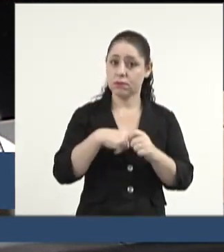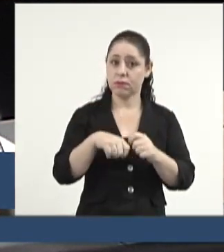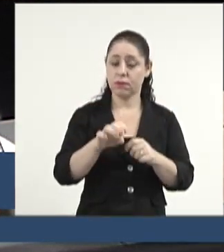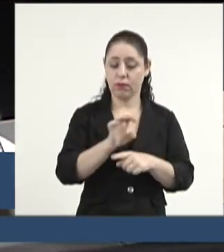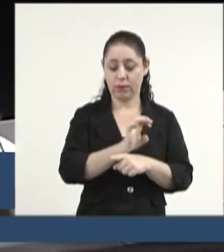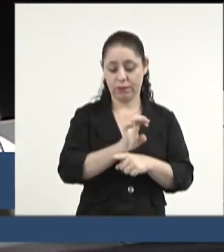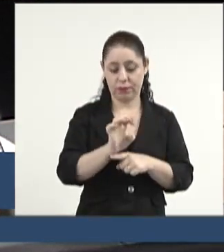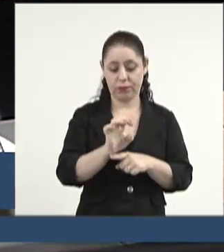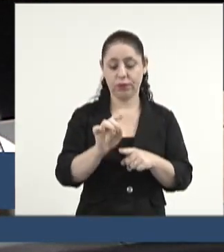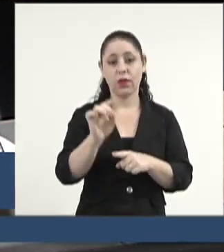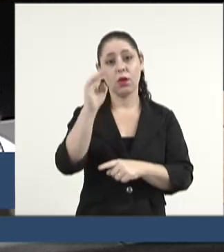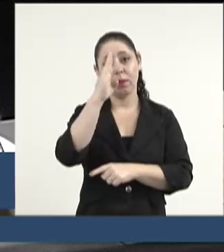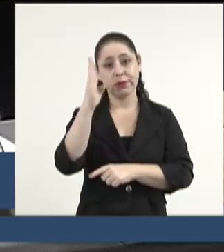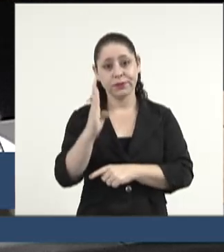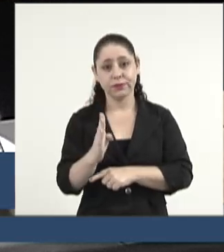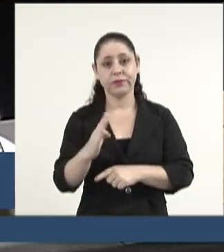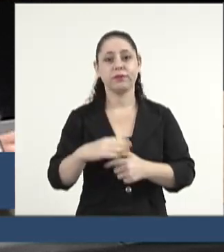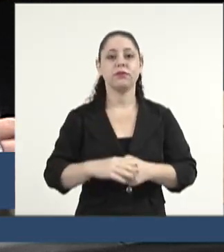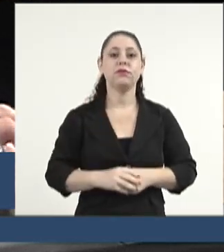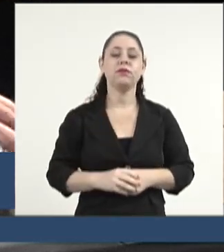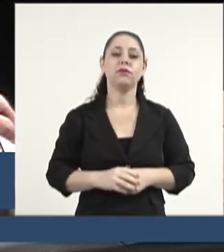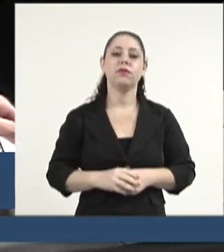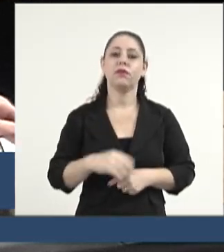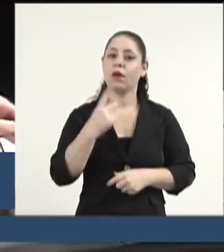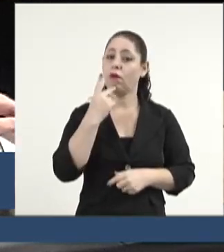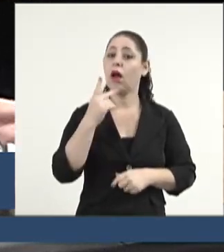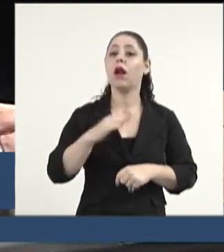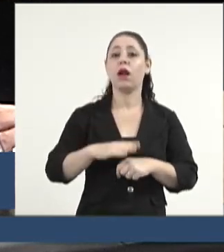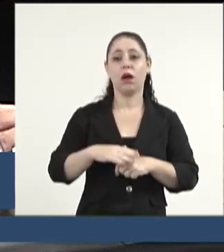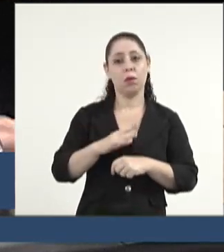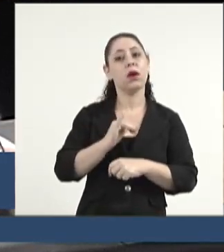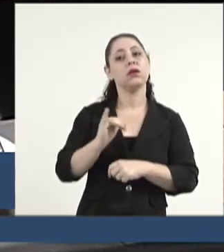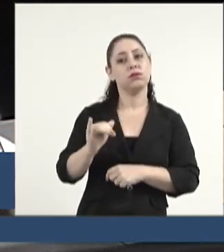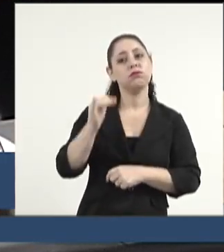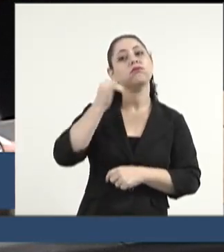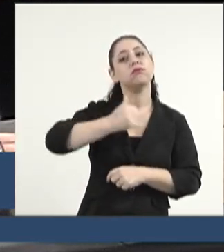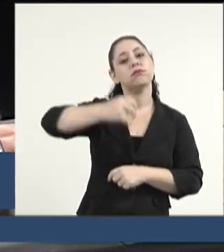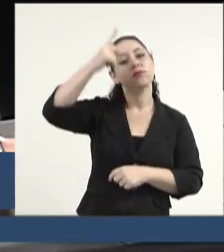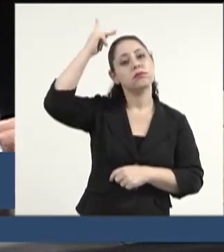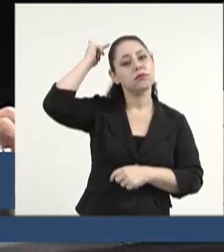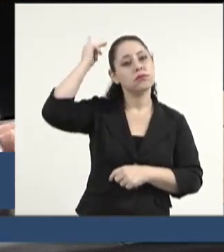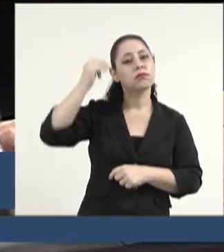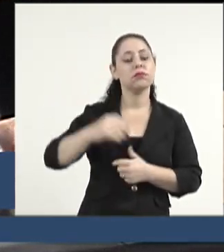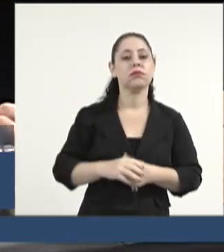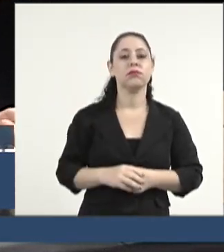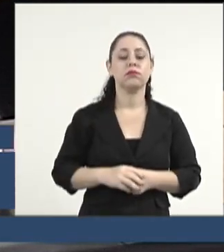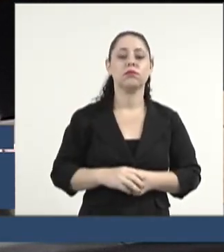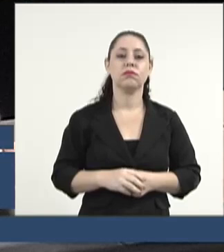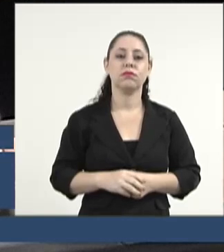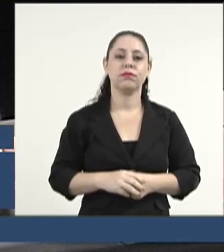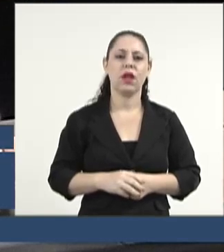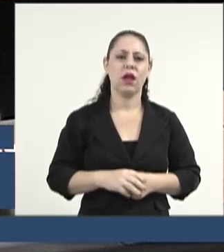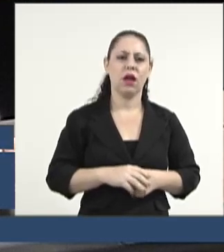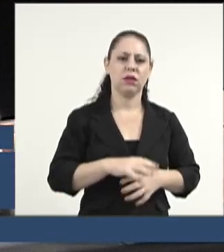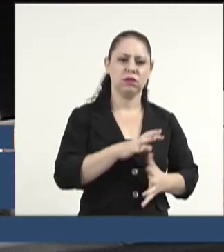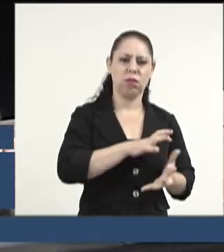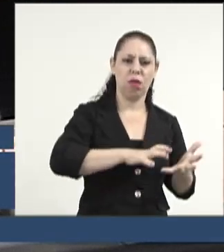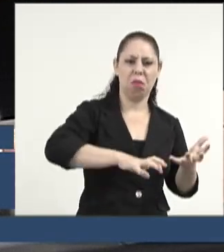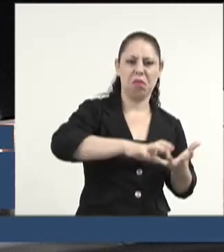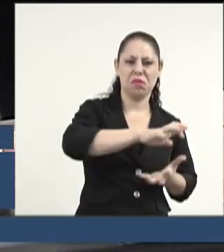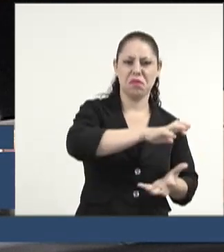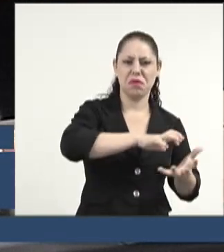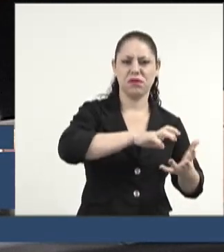do Sul e também do Brasil. E digo mais, deputado Júnior Mock, esta crise vivida no campo, ela